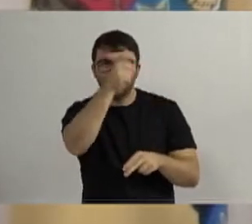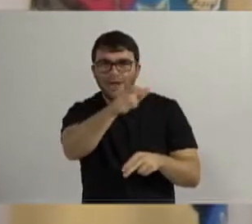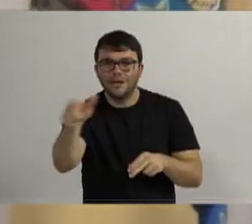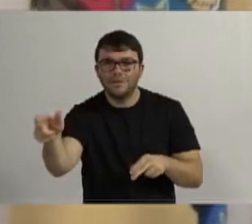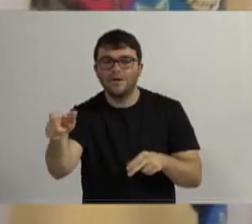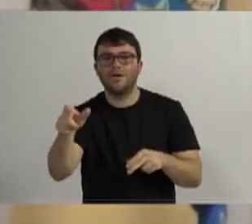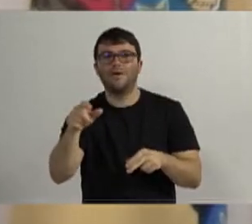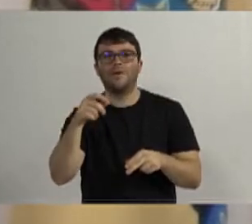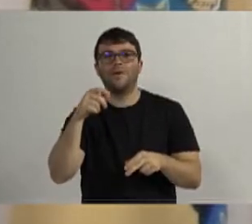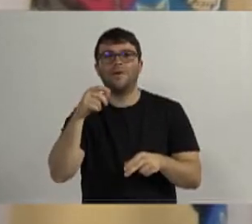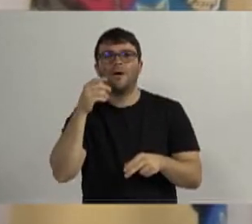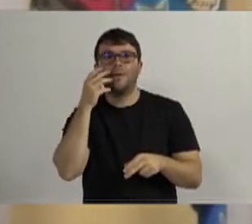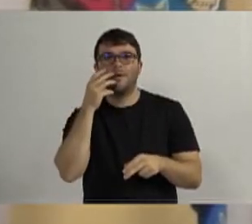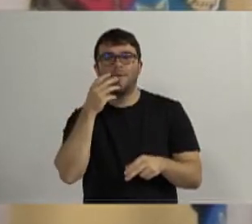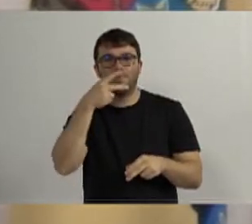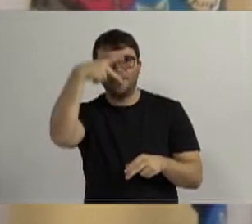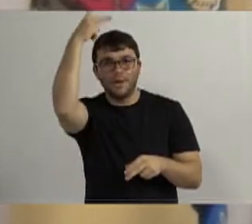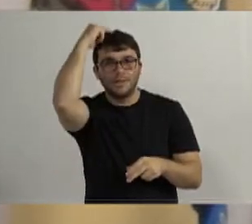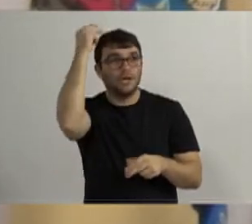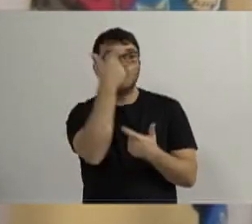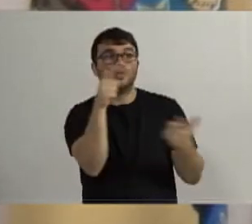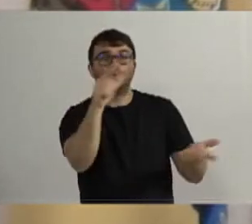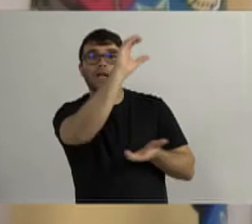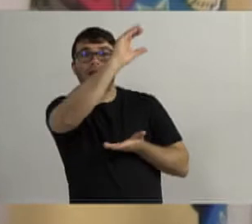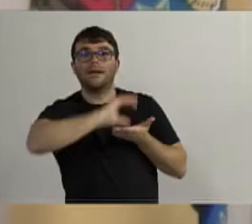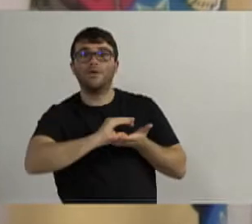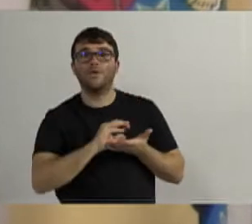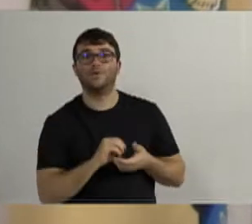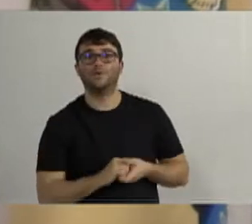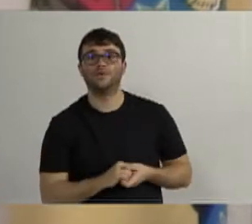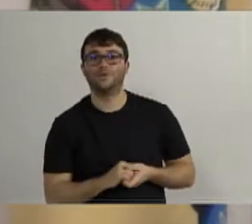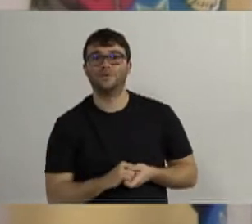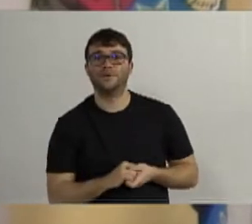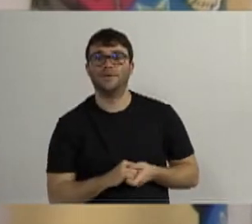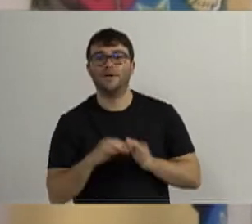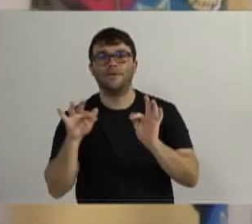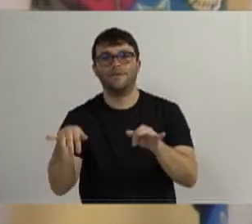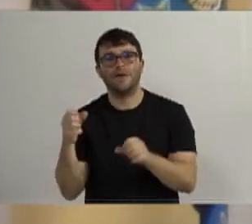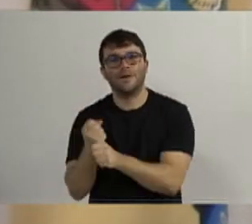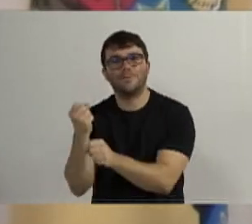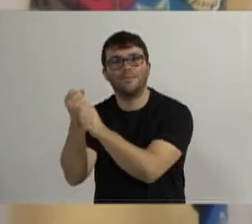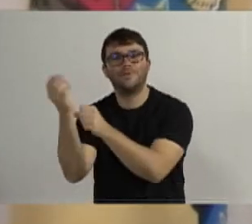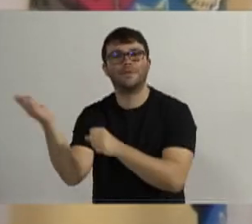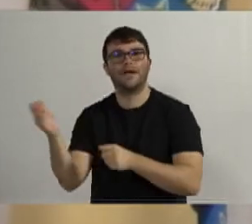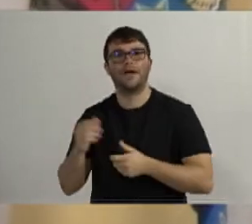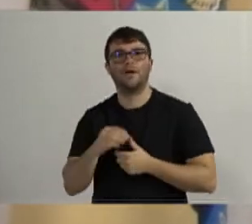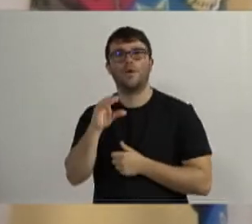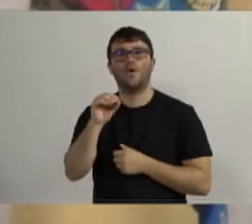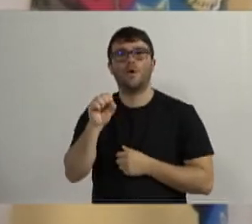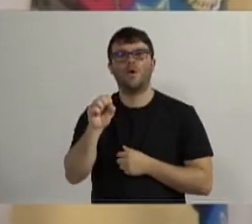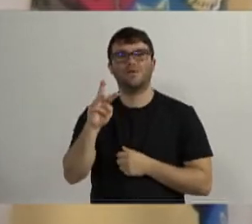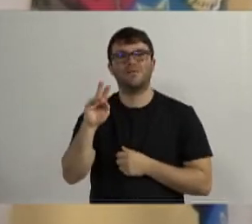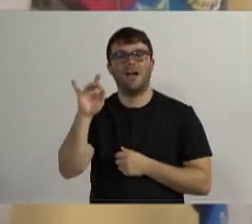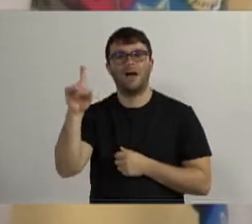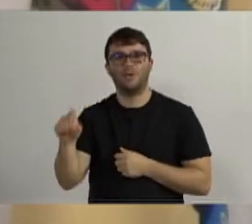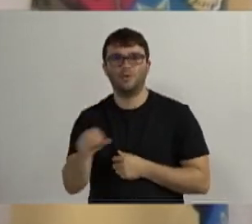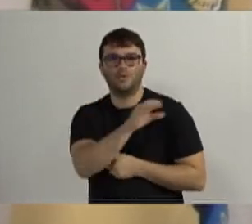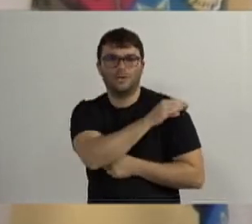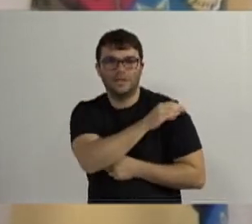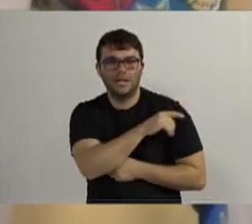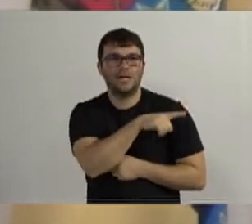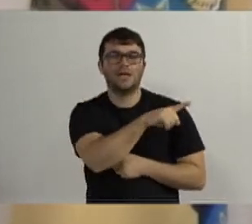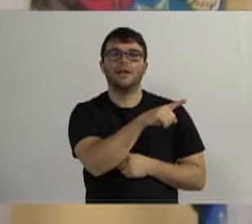Matias que não vem mais recurso para acabar as obras do Osvaldo deixa lá do Jardim jamanta um ano